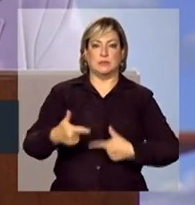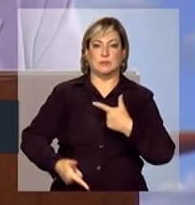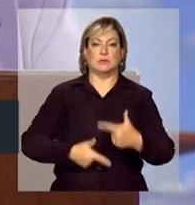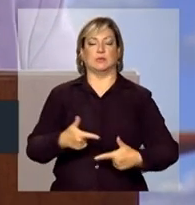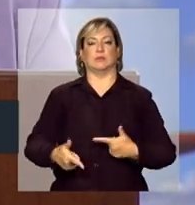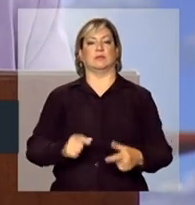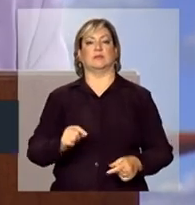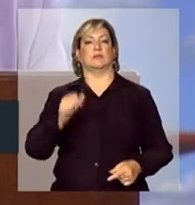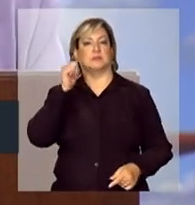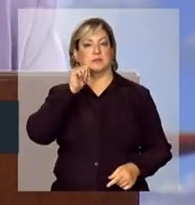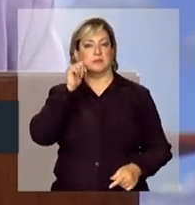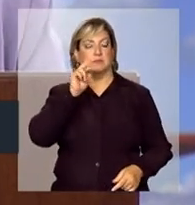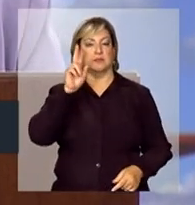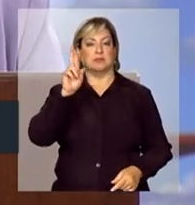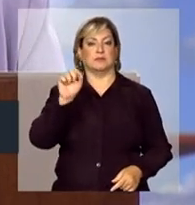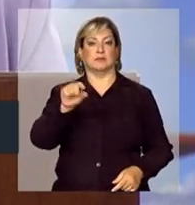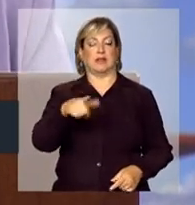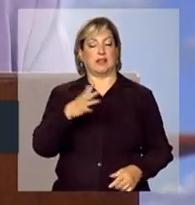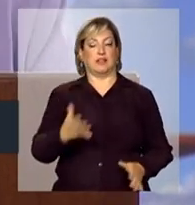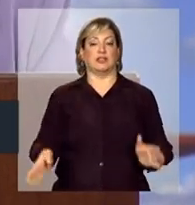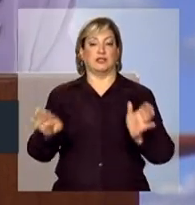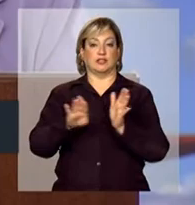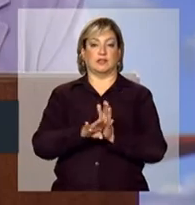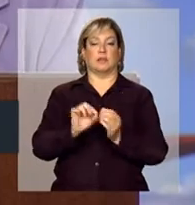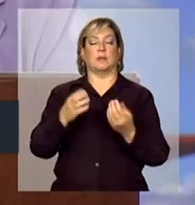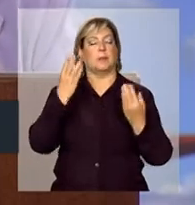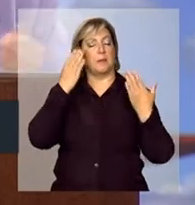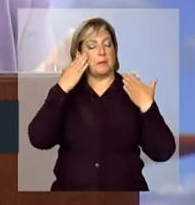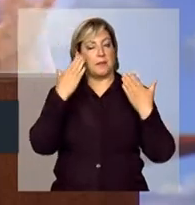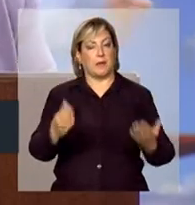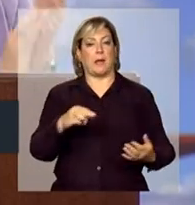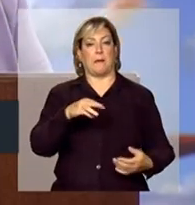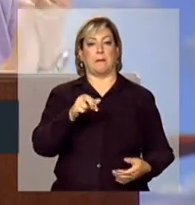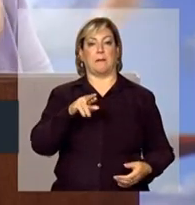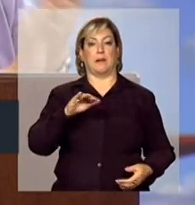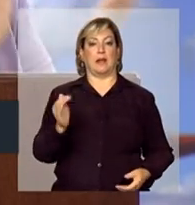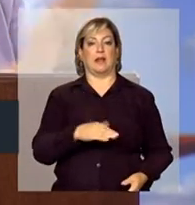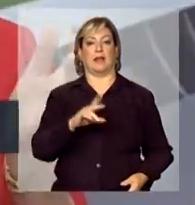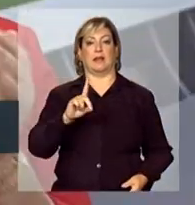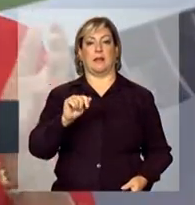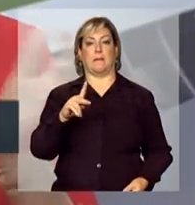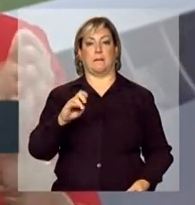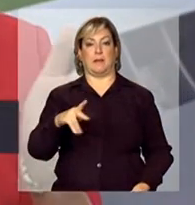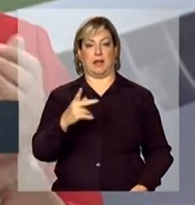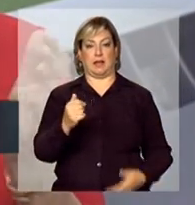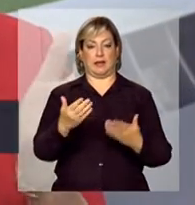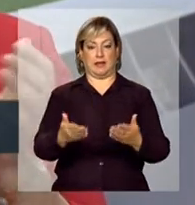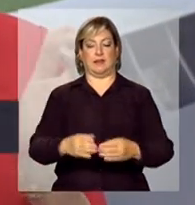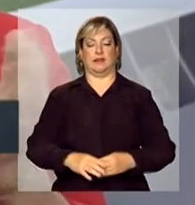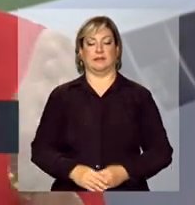com sua presença deve estar chegando muito obrigada Maria da Penha